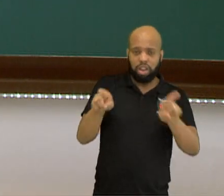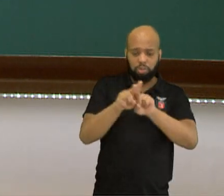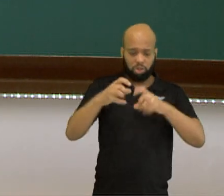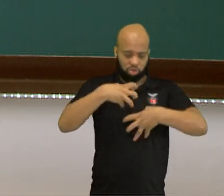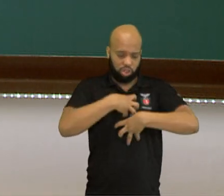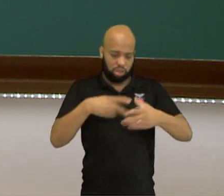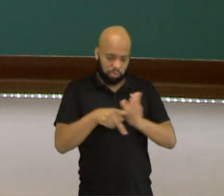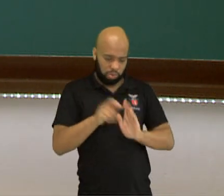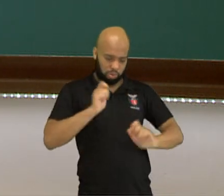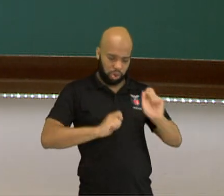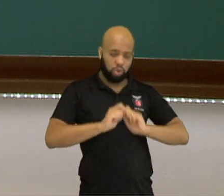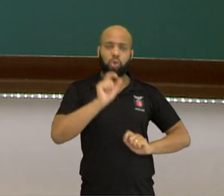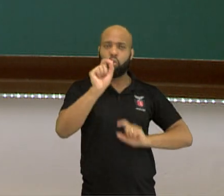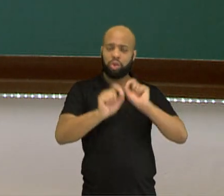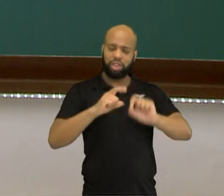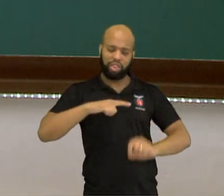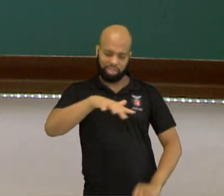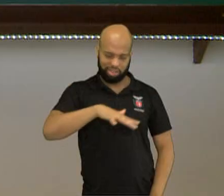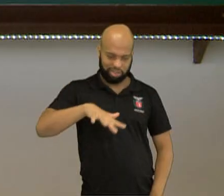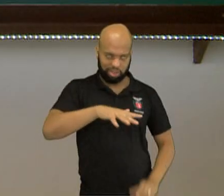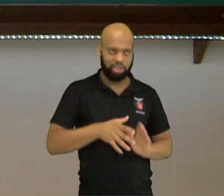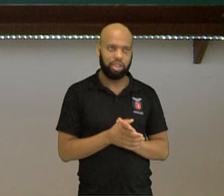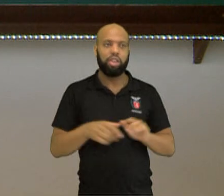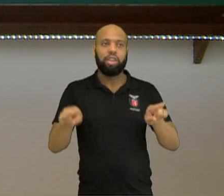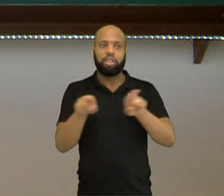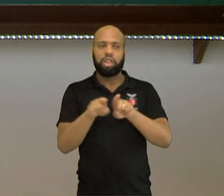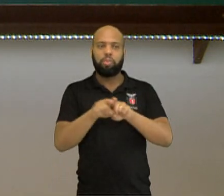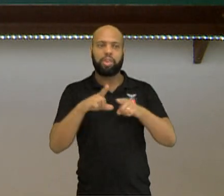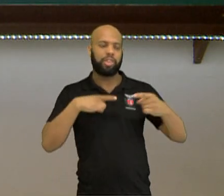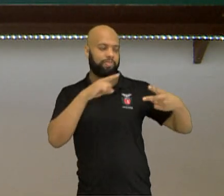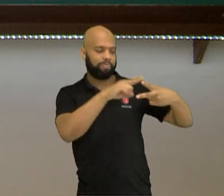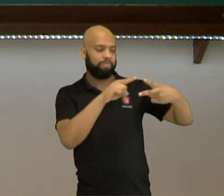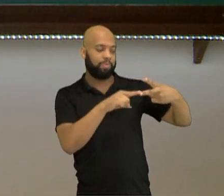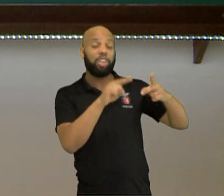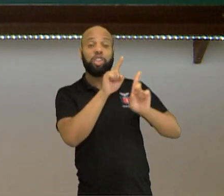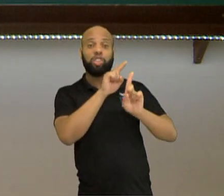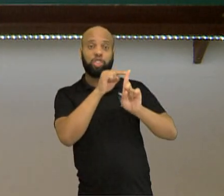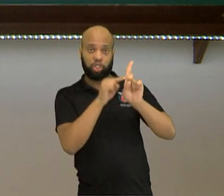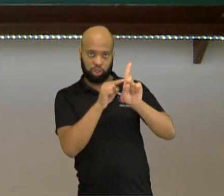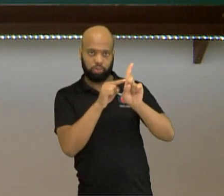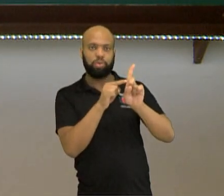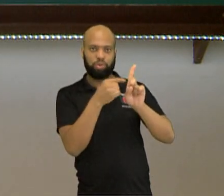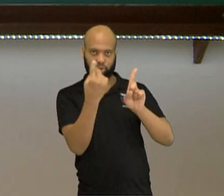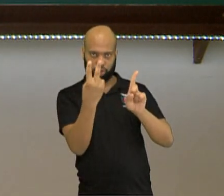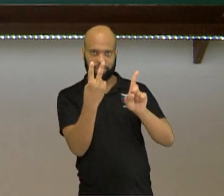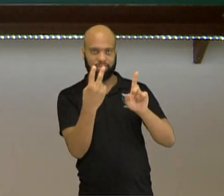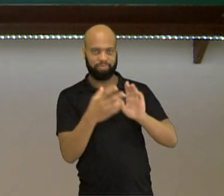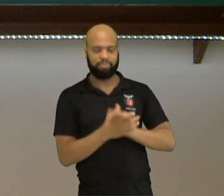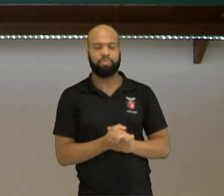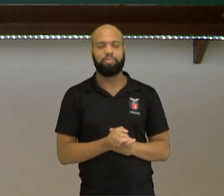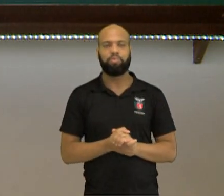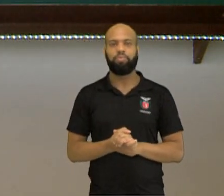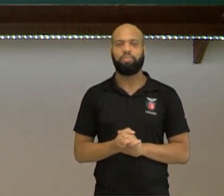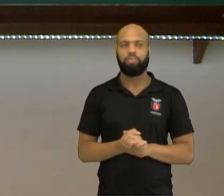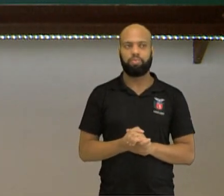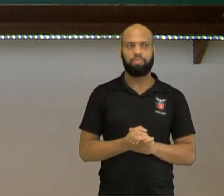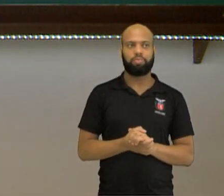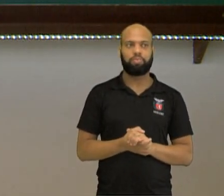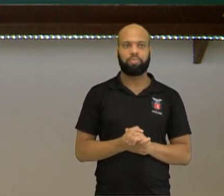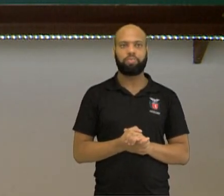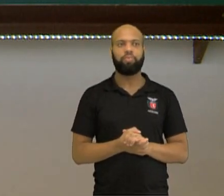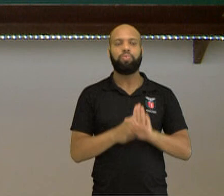ator. E ele é dividido em tragédia e comédia. Quais são